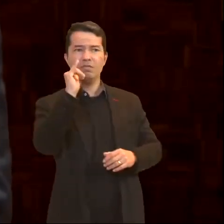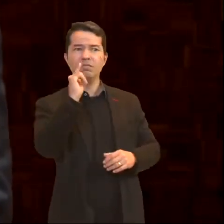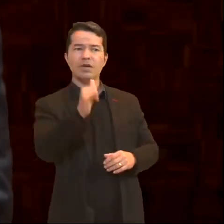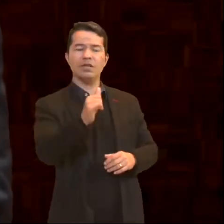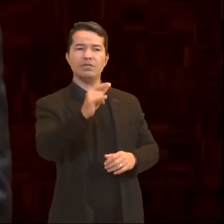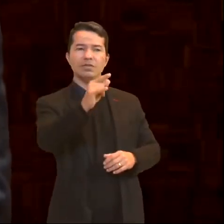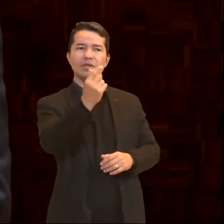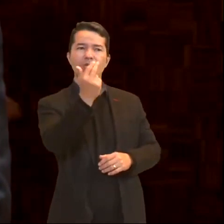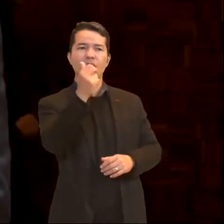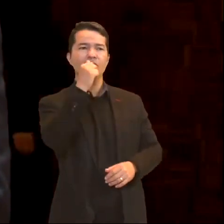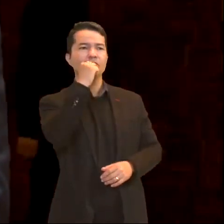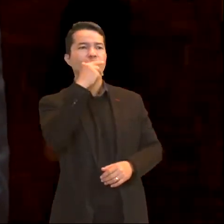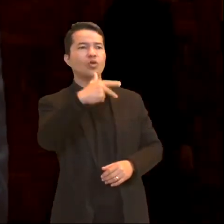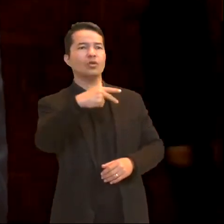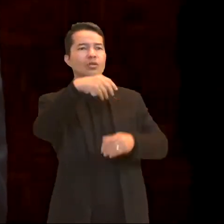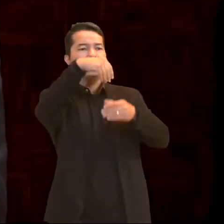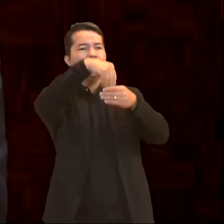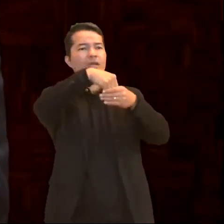do peixe,